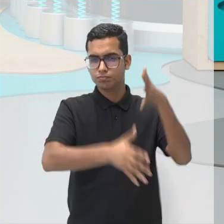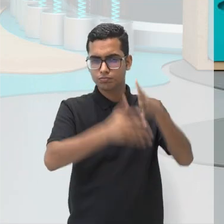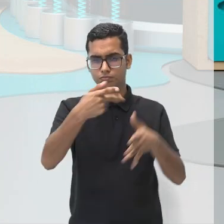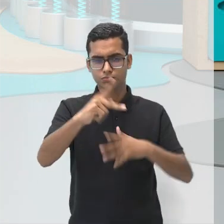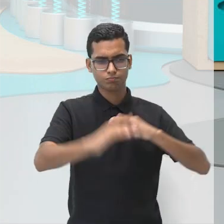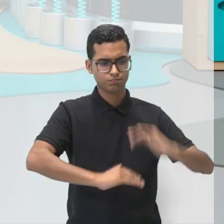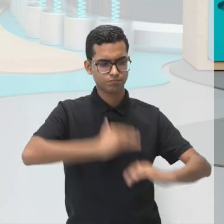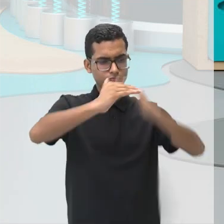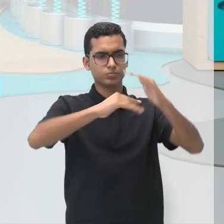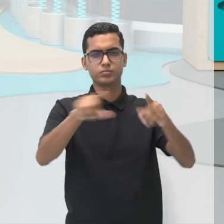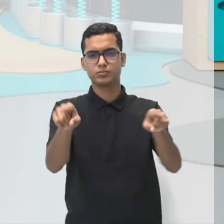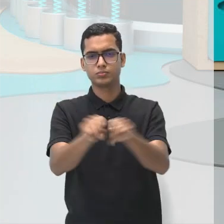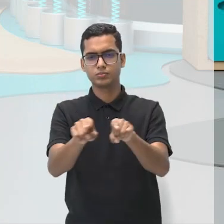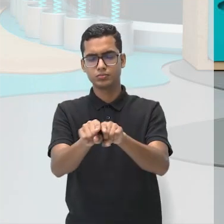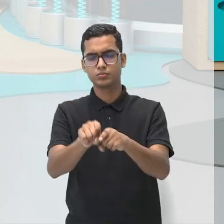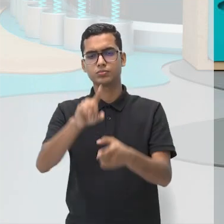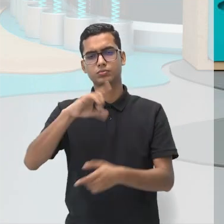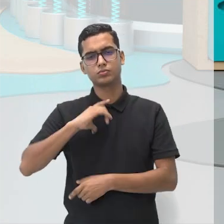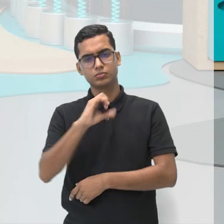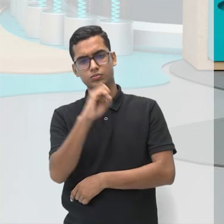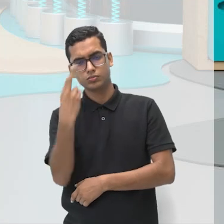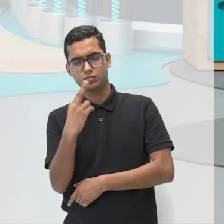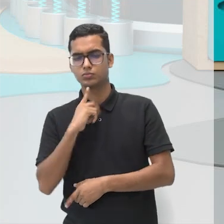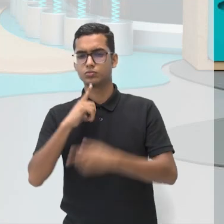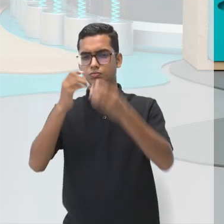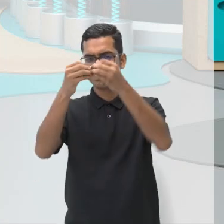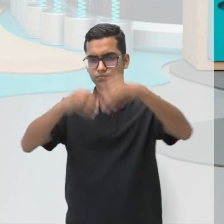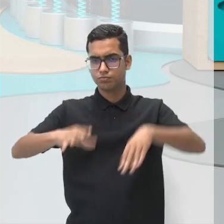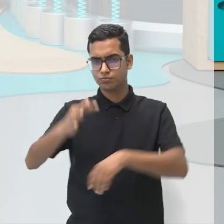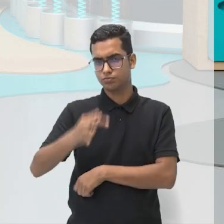crescimento, ou causar um desajuste mais